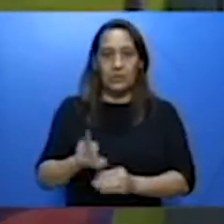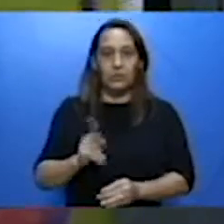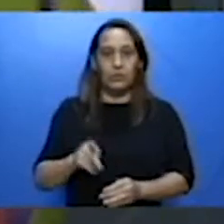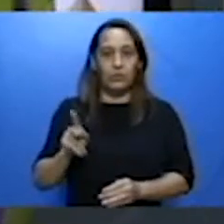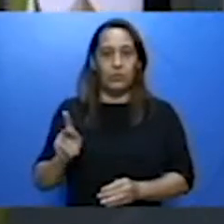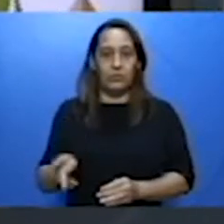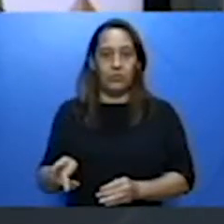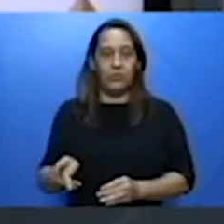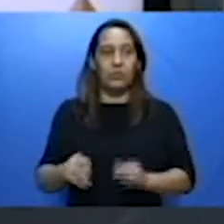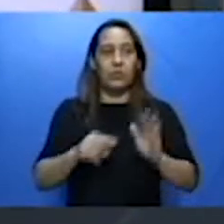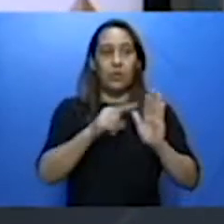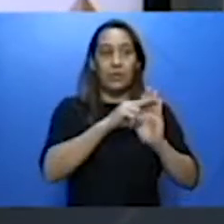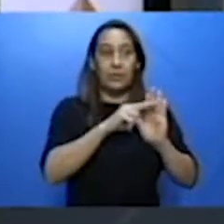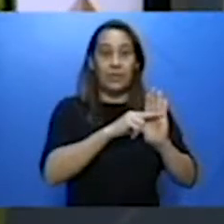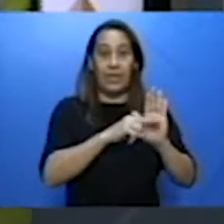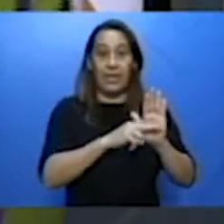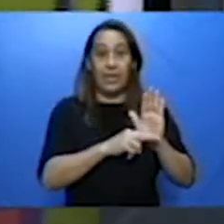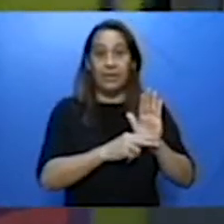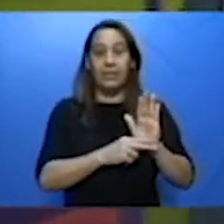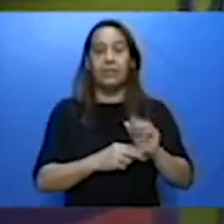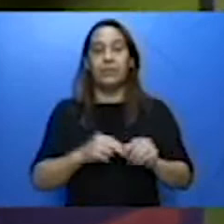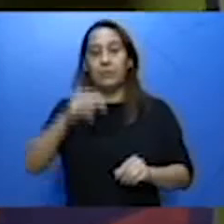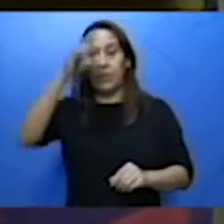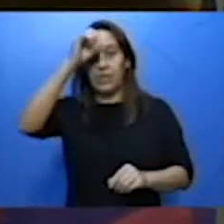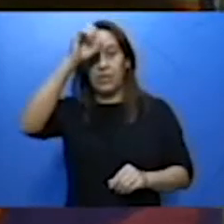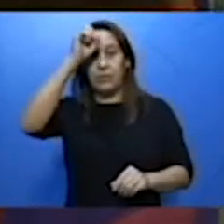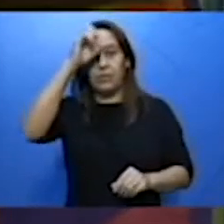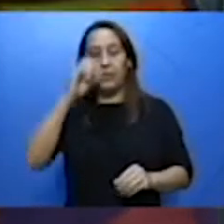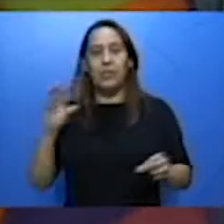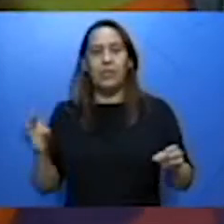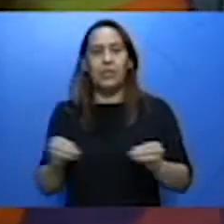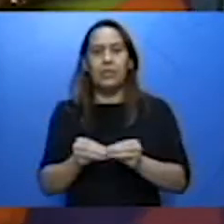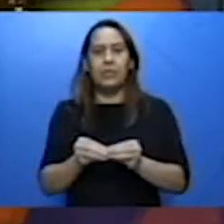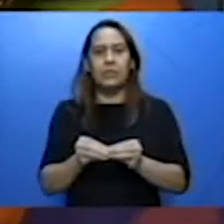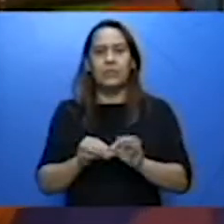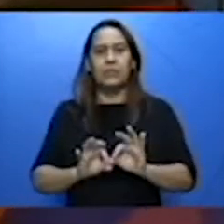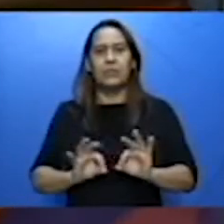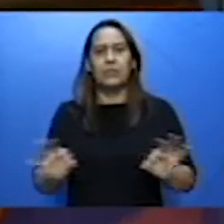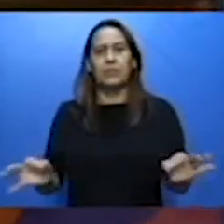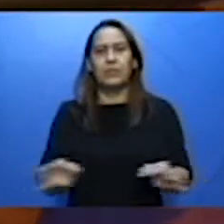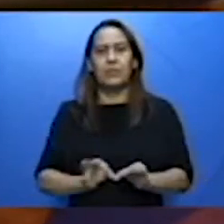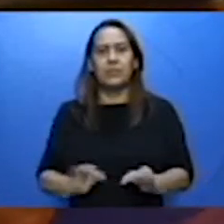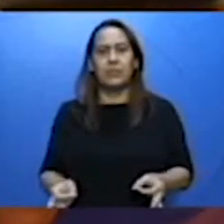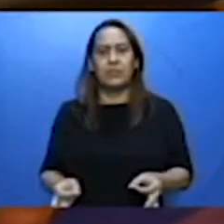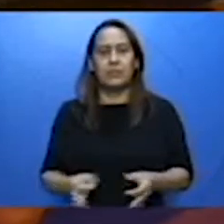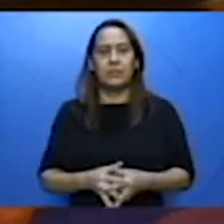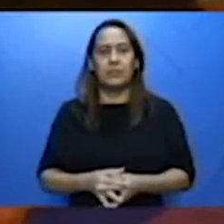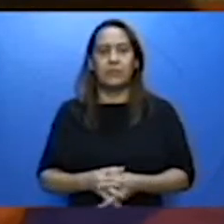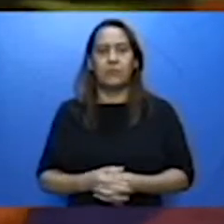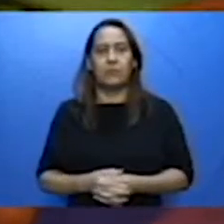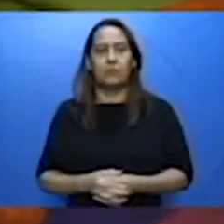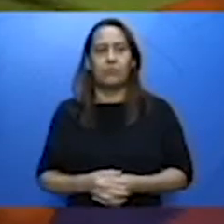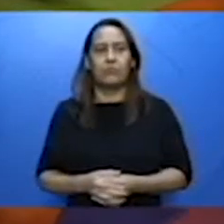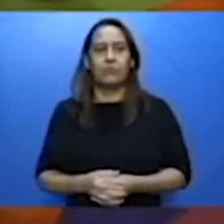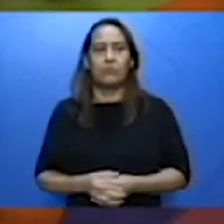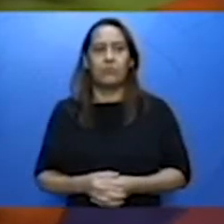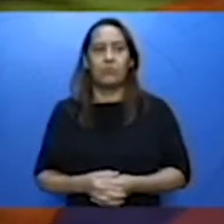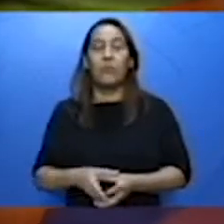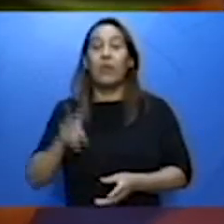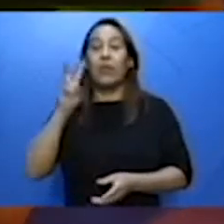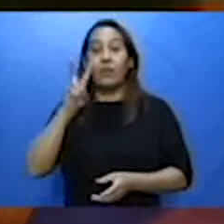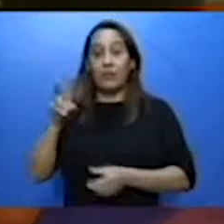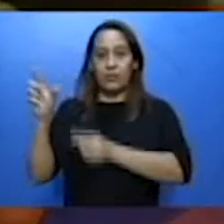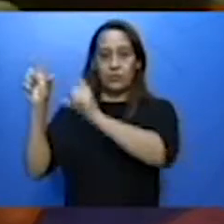professor para aprender como simplificá-lo. Então, é o que nós vamos aprender. Dá uma olhadinha nessa